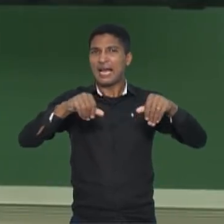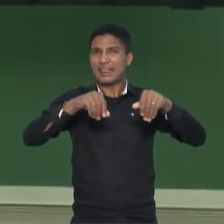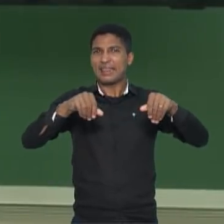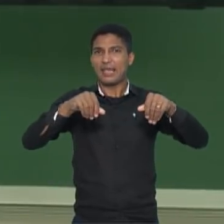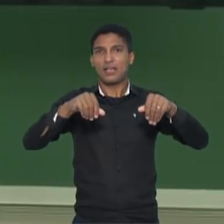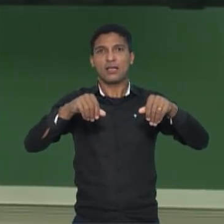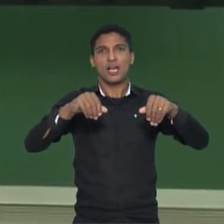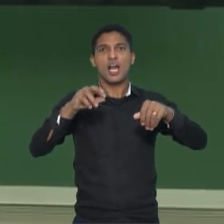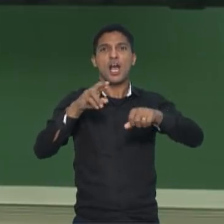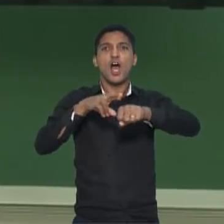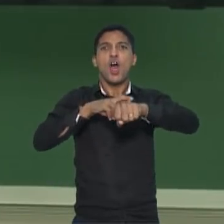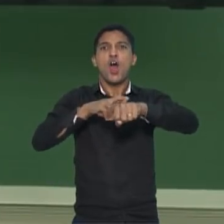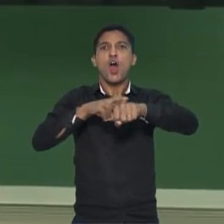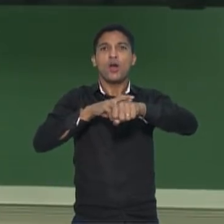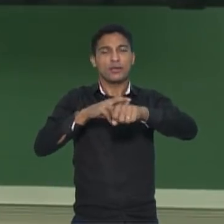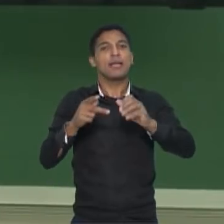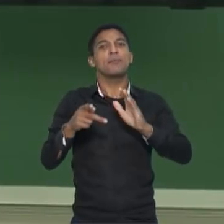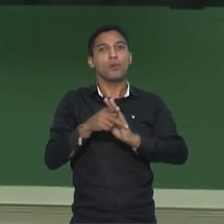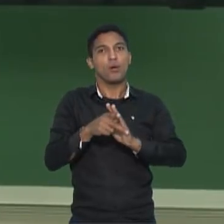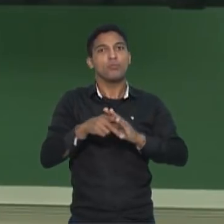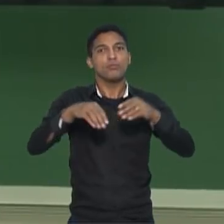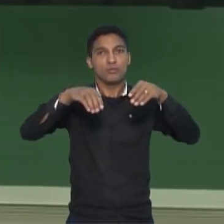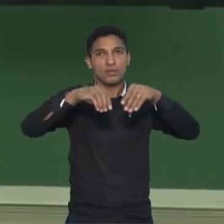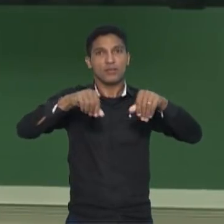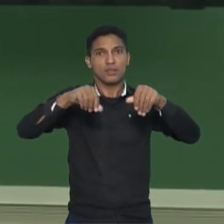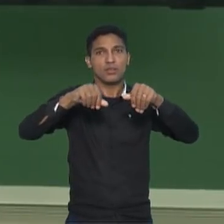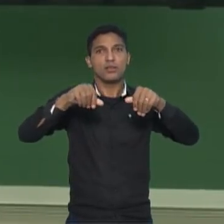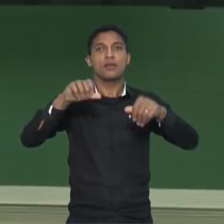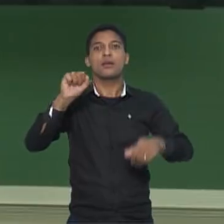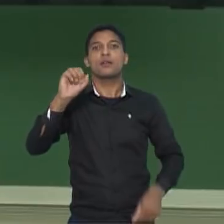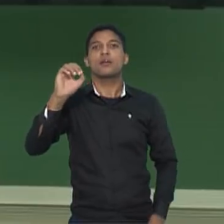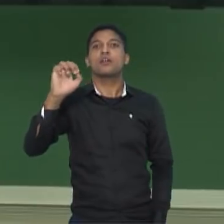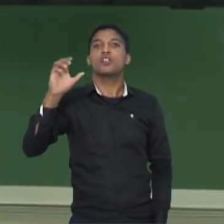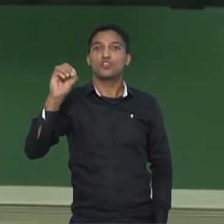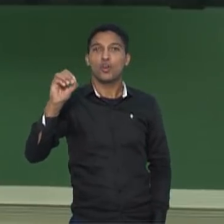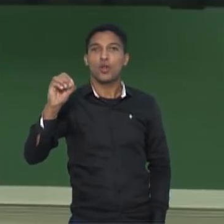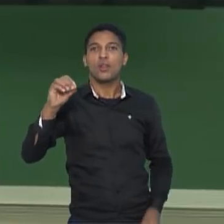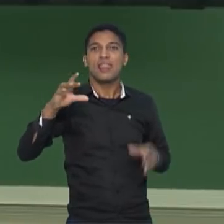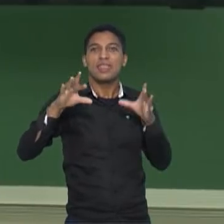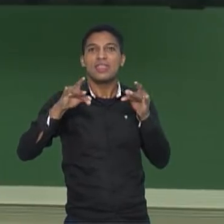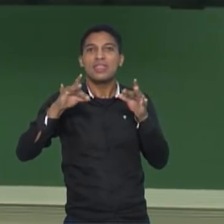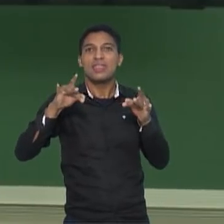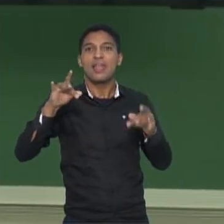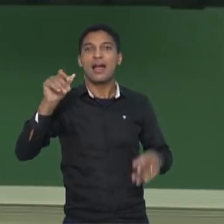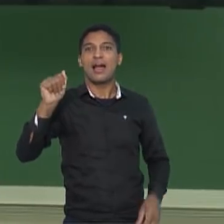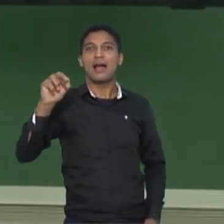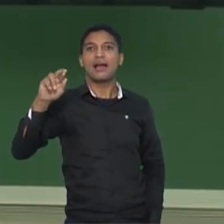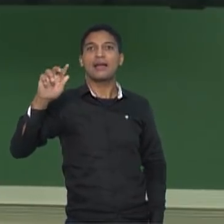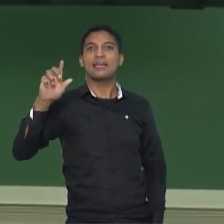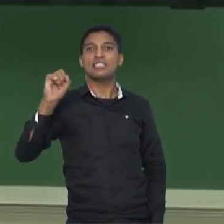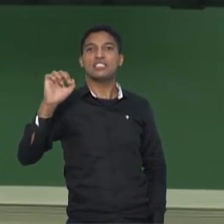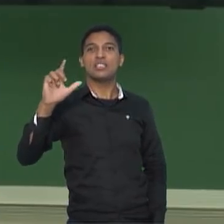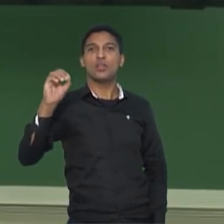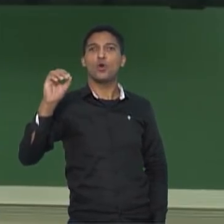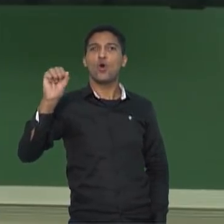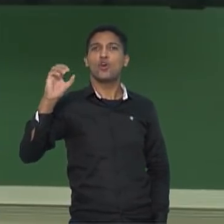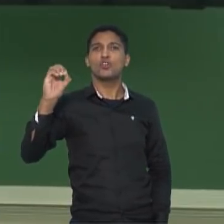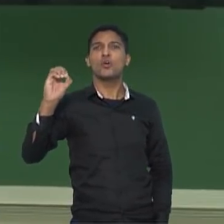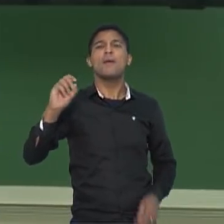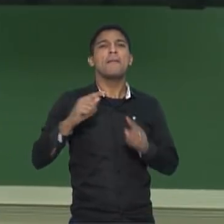solo argiloso, vem de qual rocha? Vem de desgaste de qual tipo de rocha? Vamos